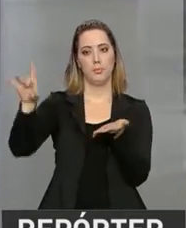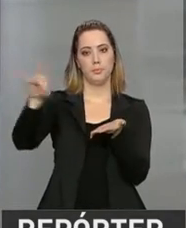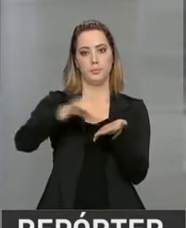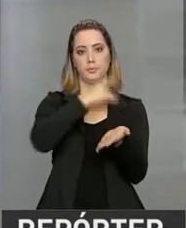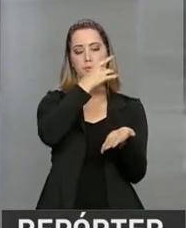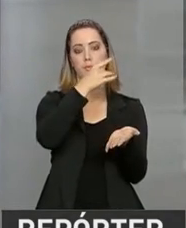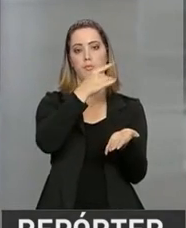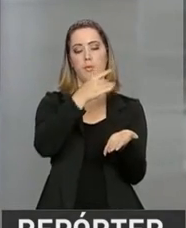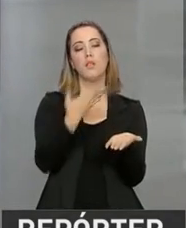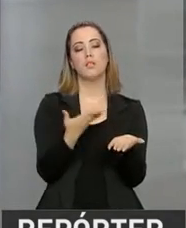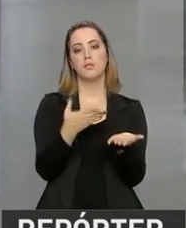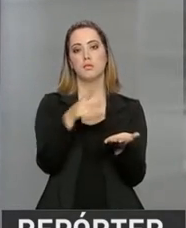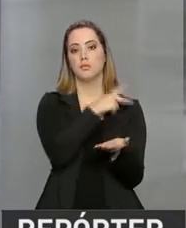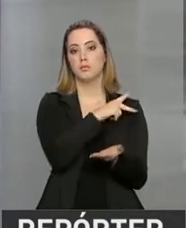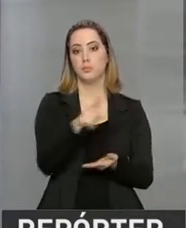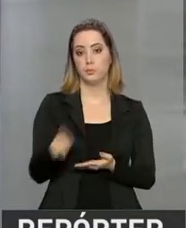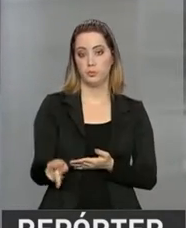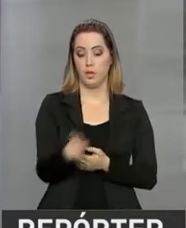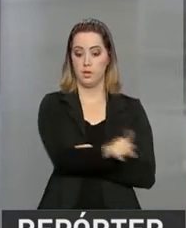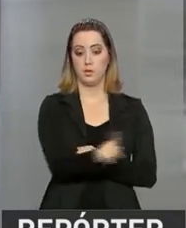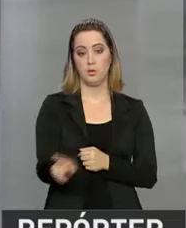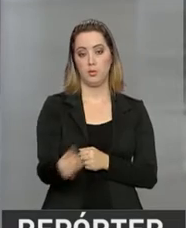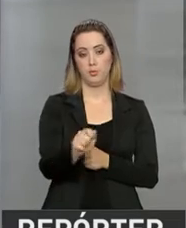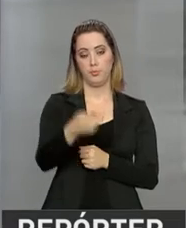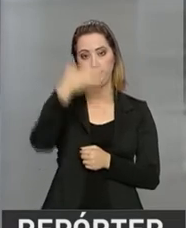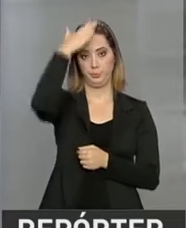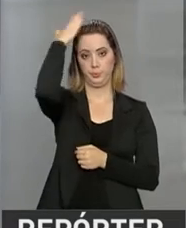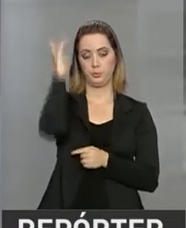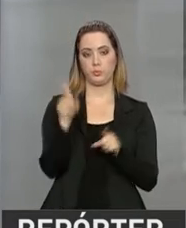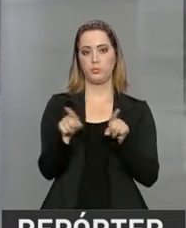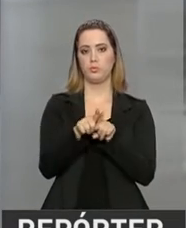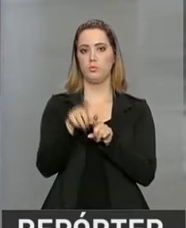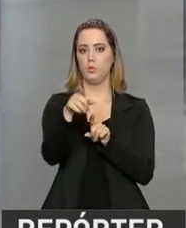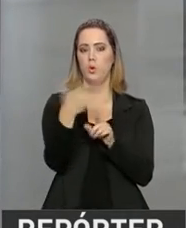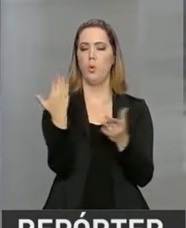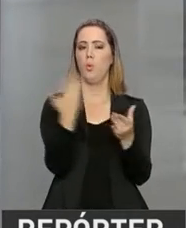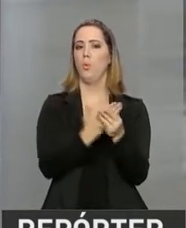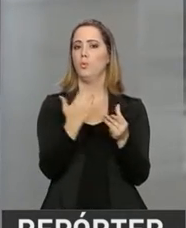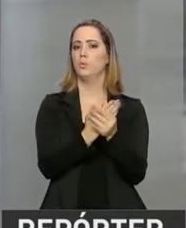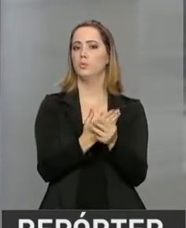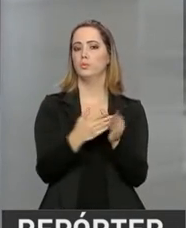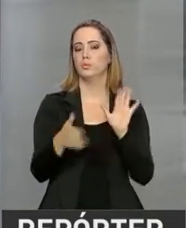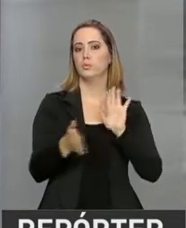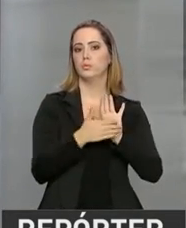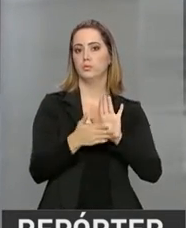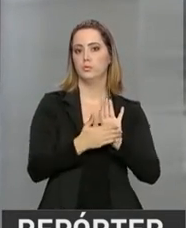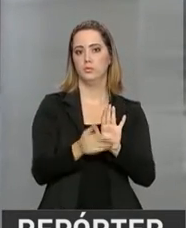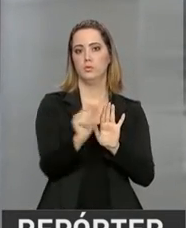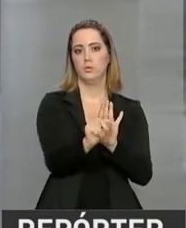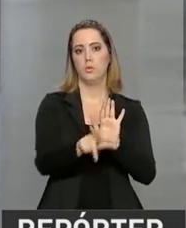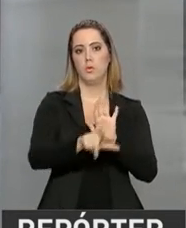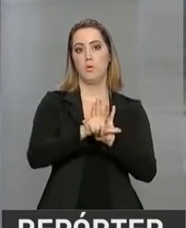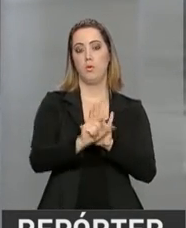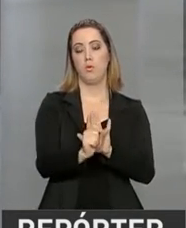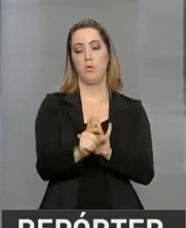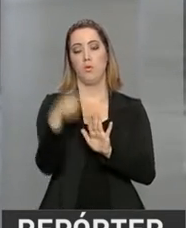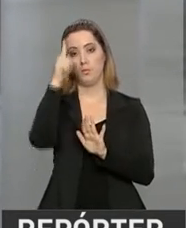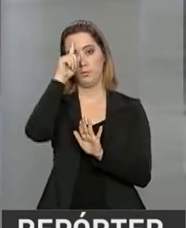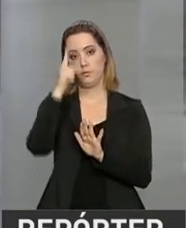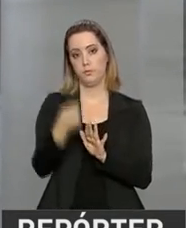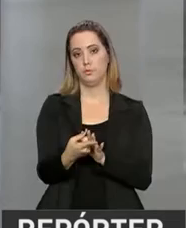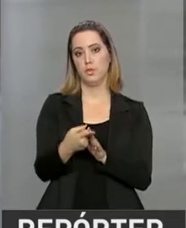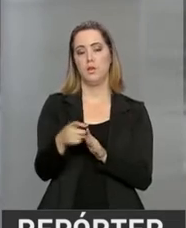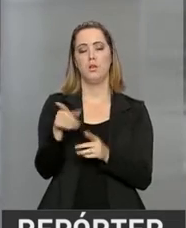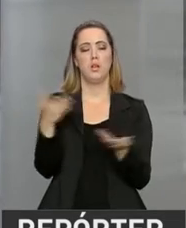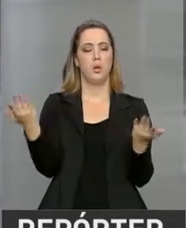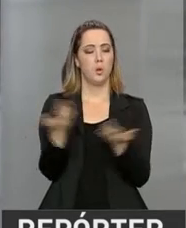o projeto de lei estabelece que a petrobras não vai ser mais obrigada a explorar todos os campos de